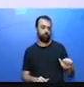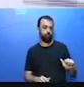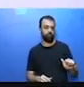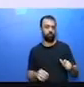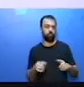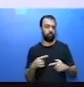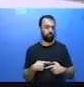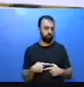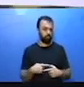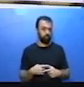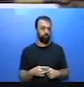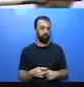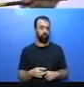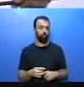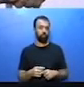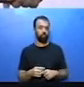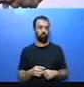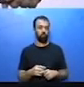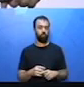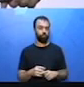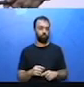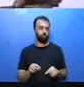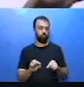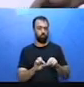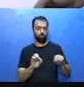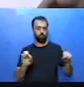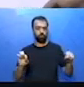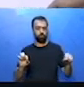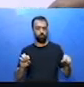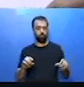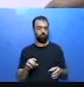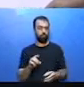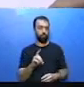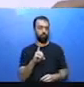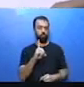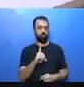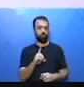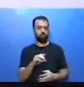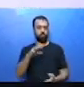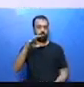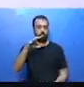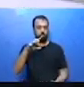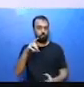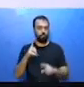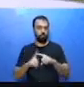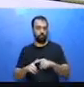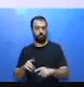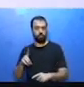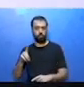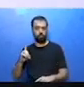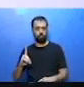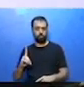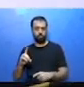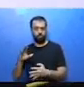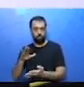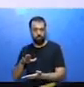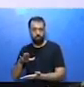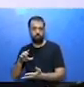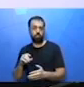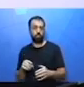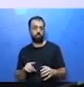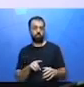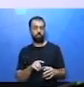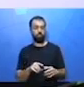segredo, eu vou pegar o tamanho da diagonal maior vezes a diagonal menor, dividir por 2,